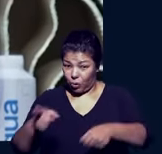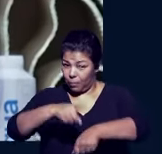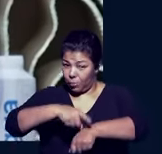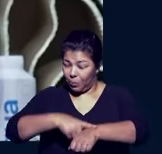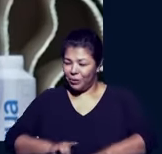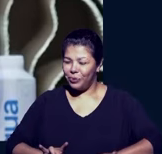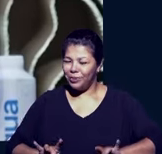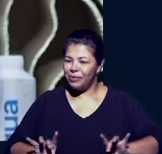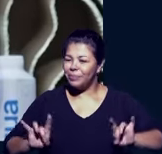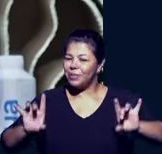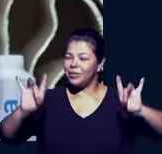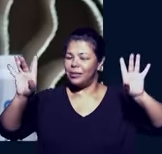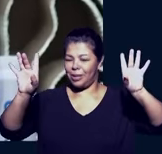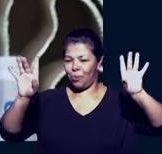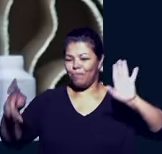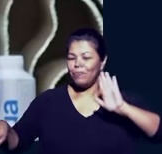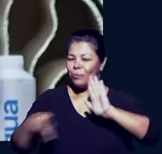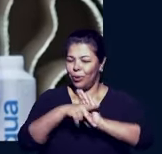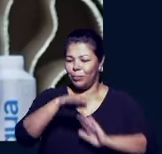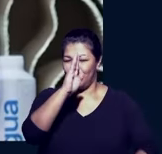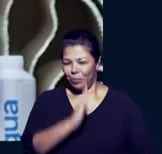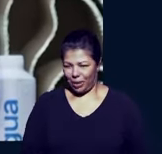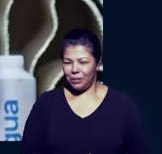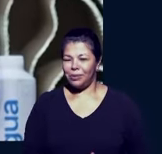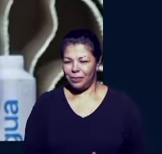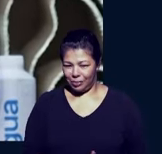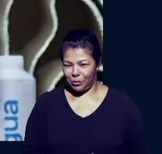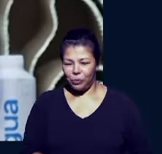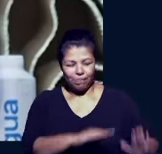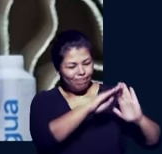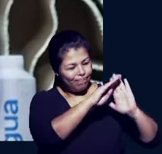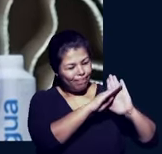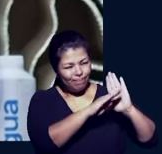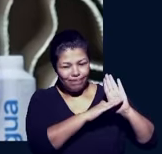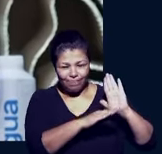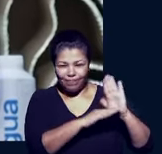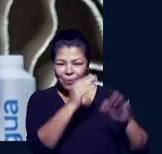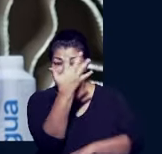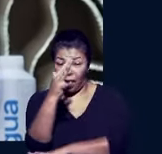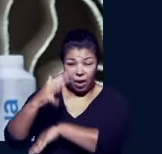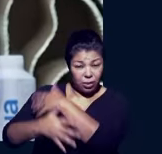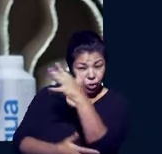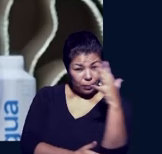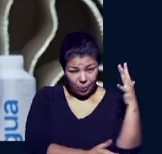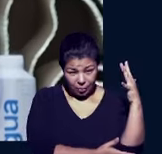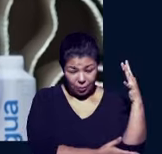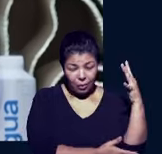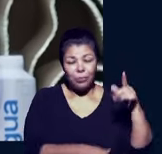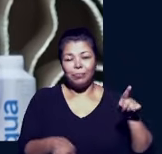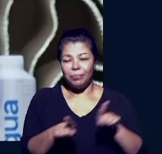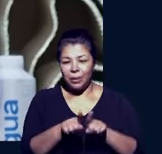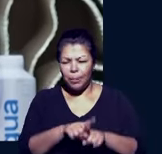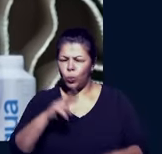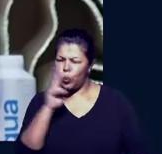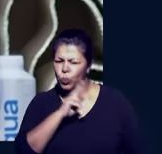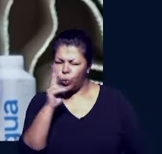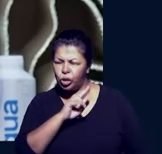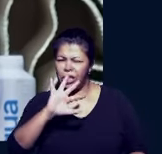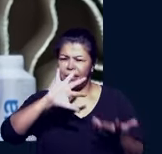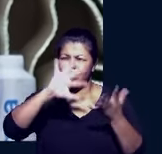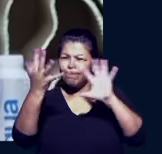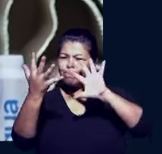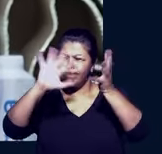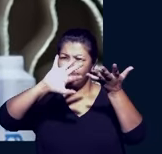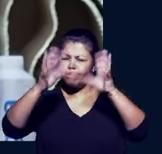especial para o Brasil a agenda ambiental a diplomacia ambiental as urgências climáticas